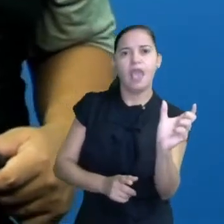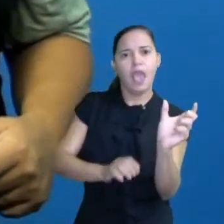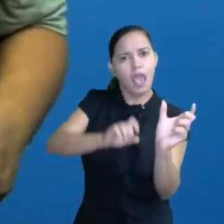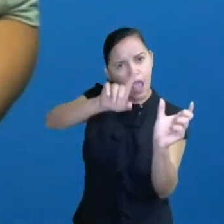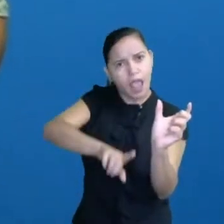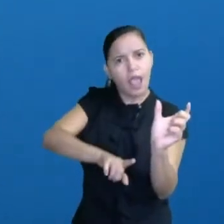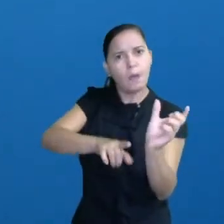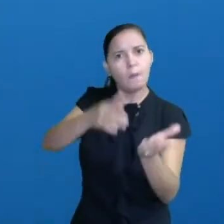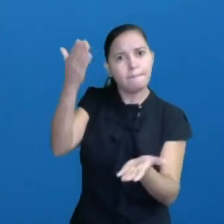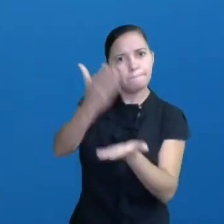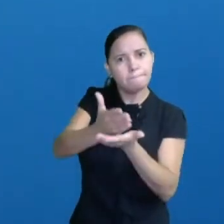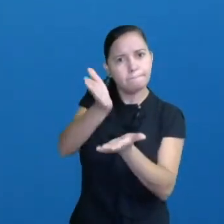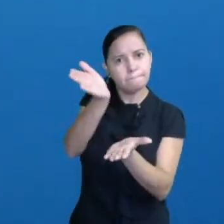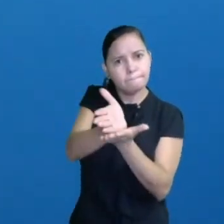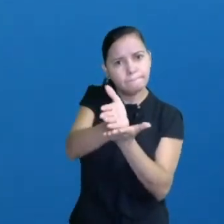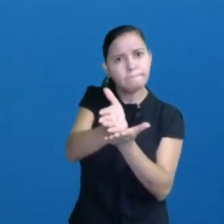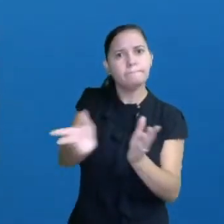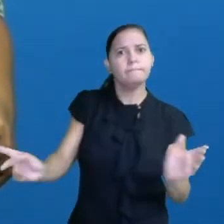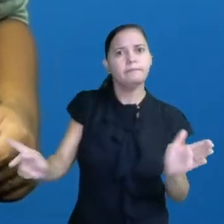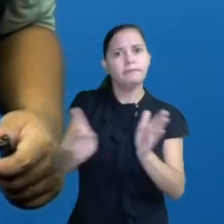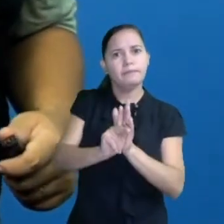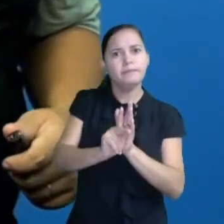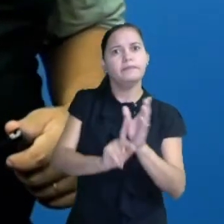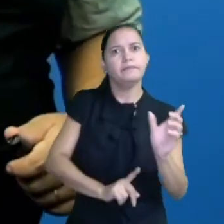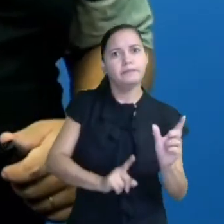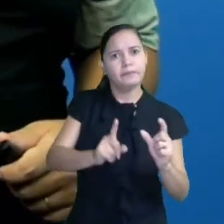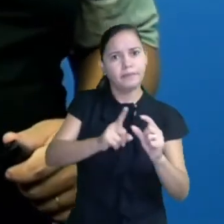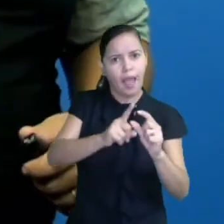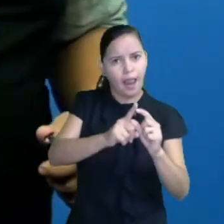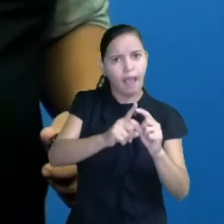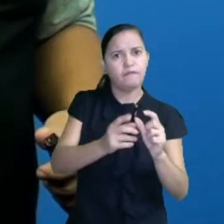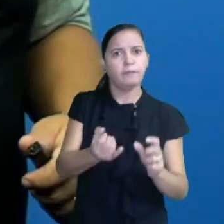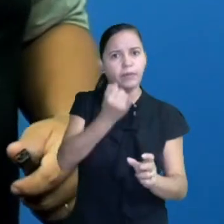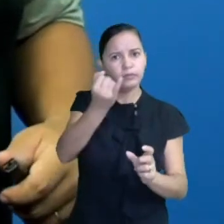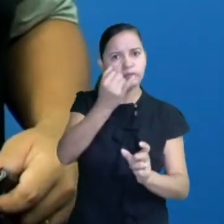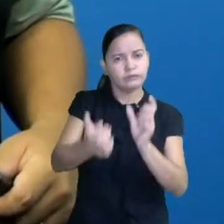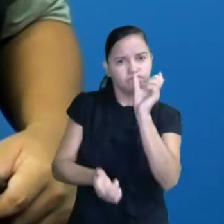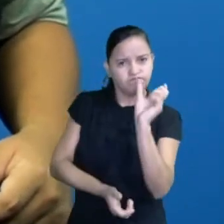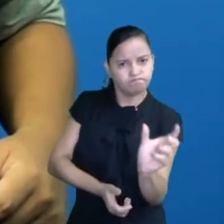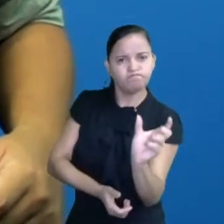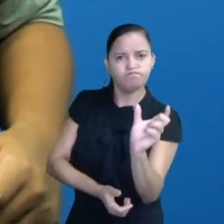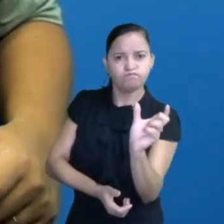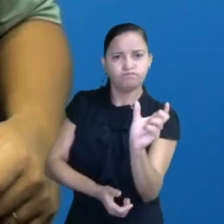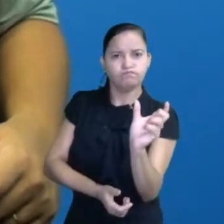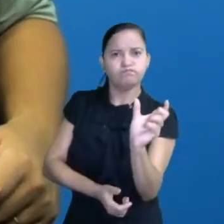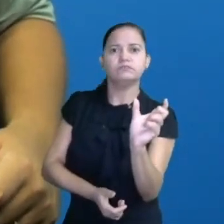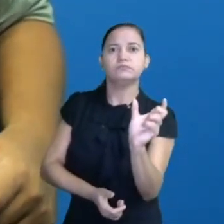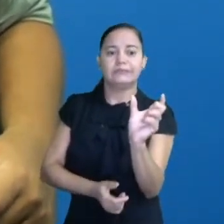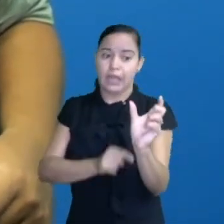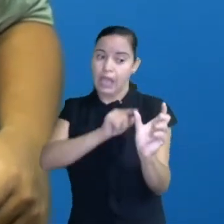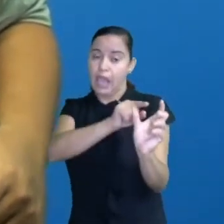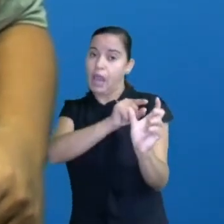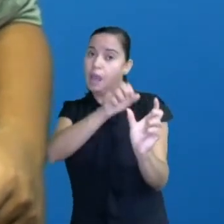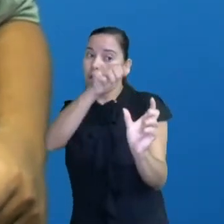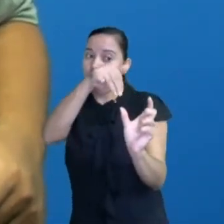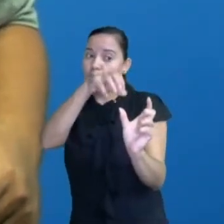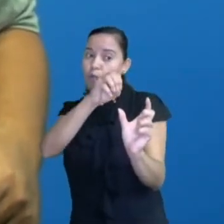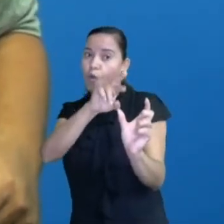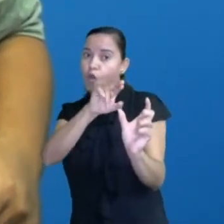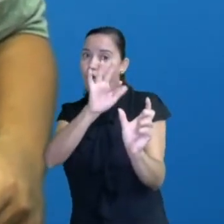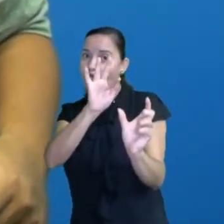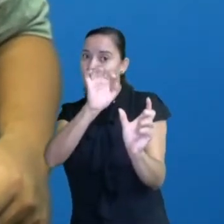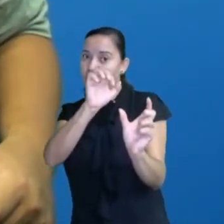importante dentro das palavras, entendeu? Dentro da nossa língua portuguesa, ele é